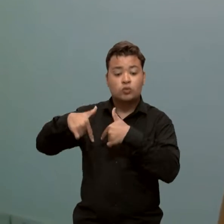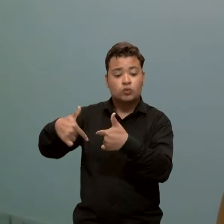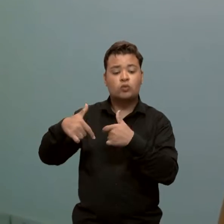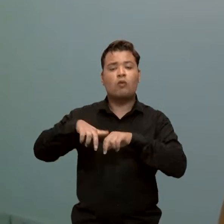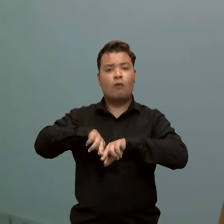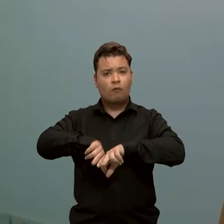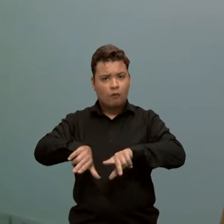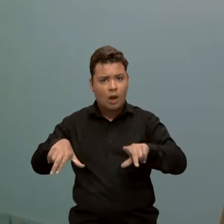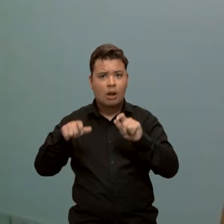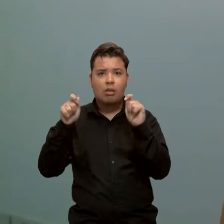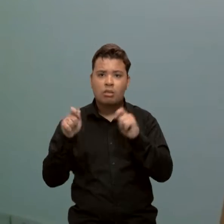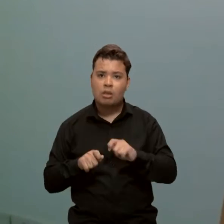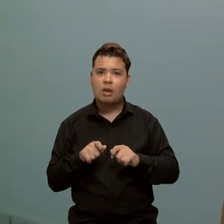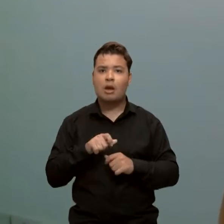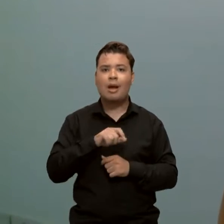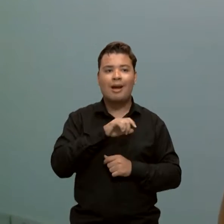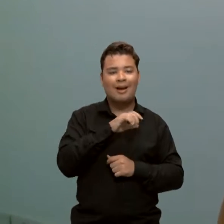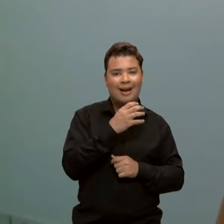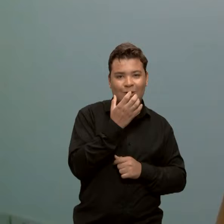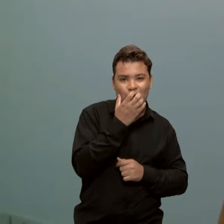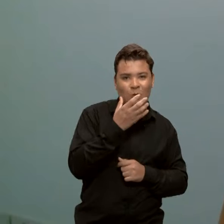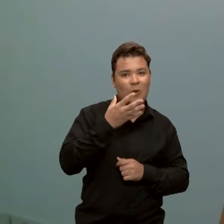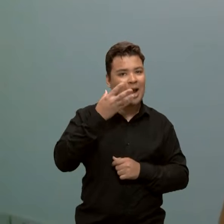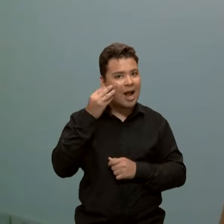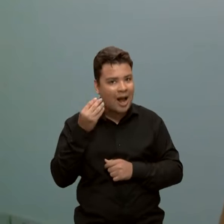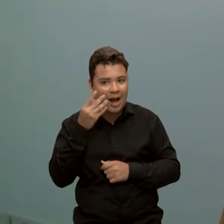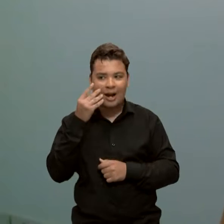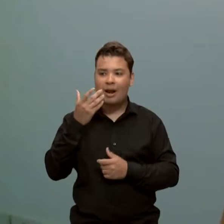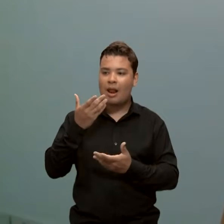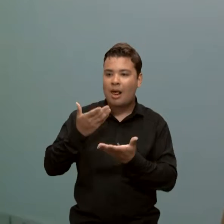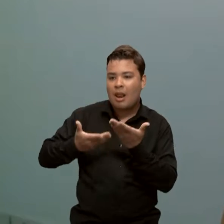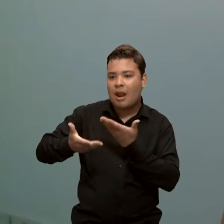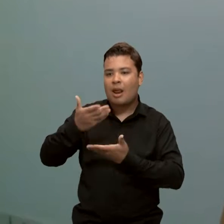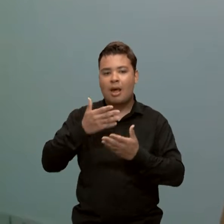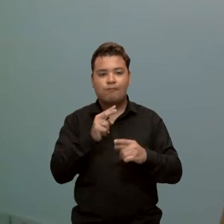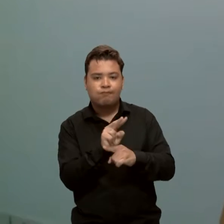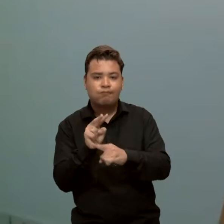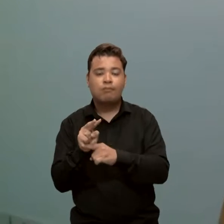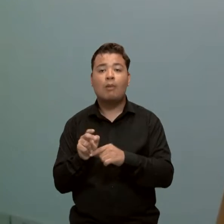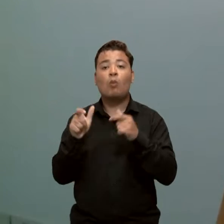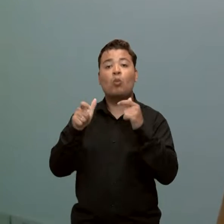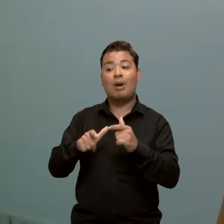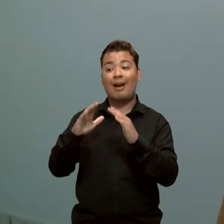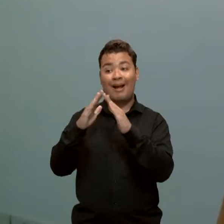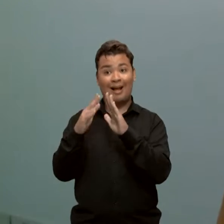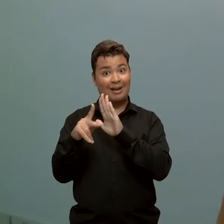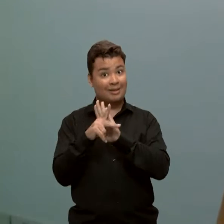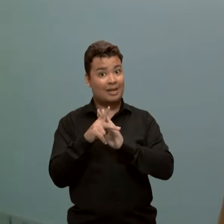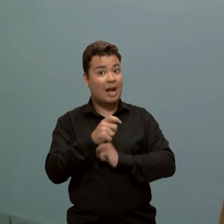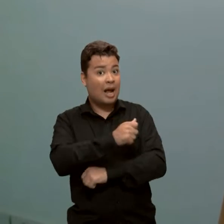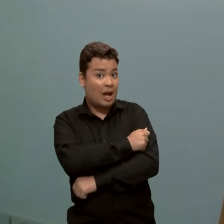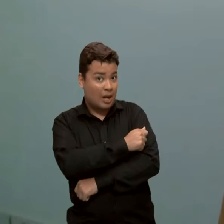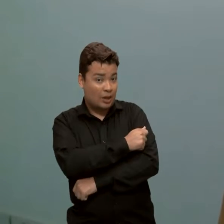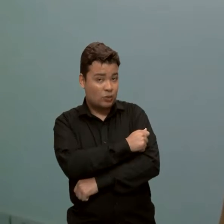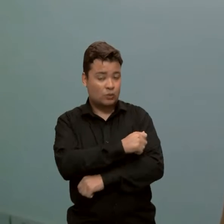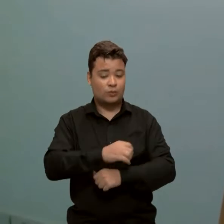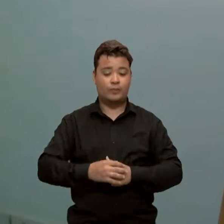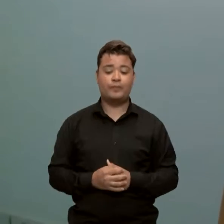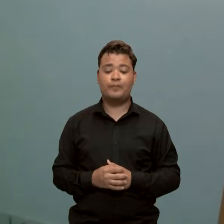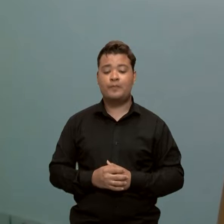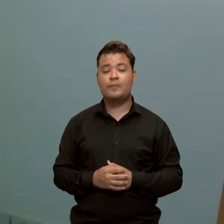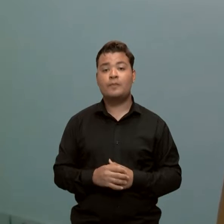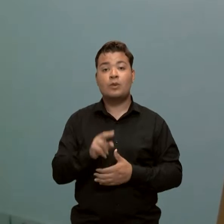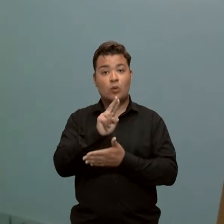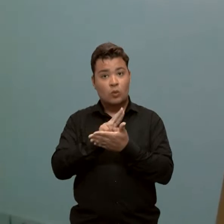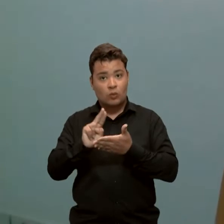manejo populacional de cães e gatos nas casas dos estudantes. A universidade conta com 5 casas,